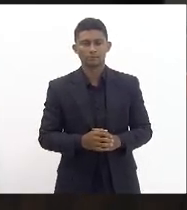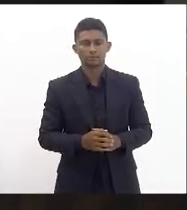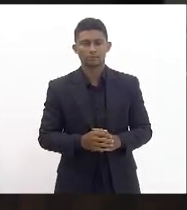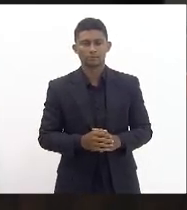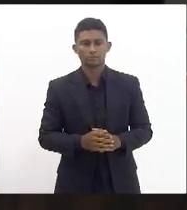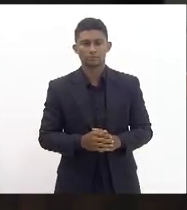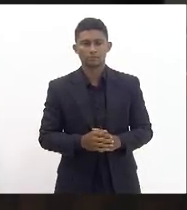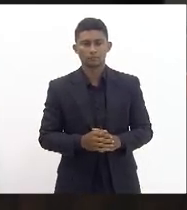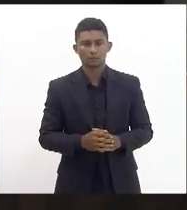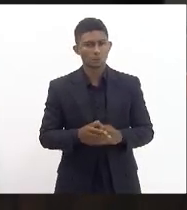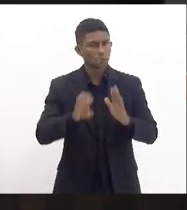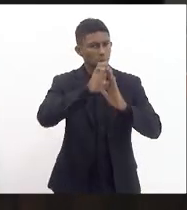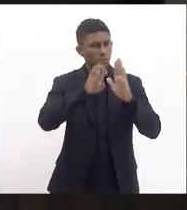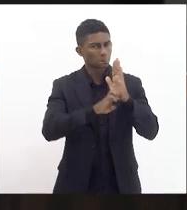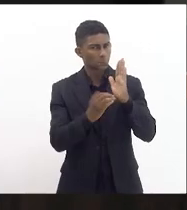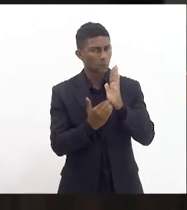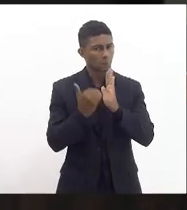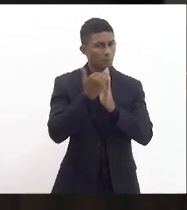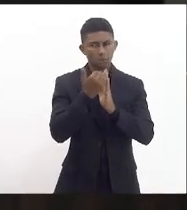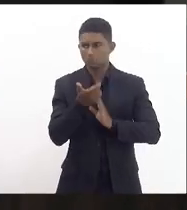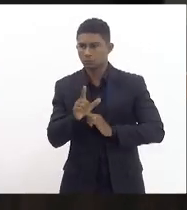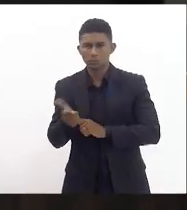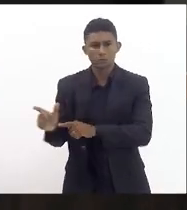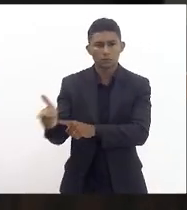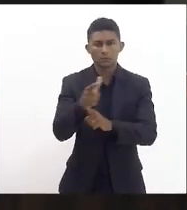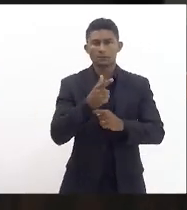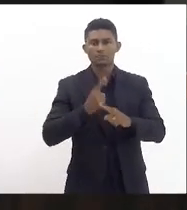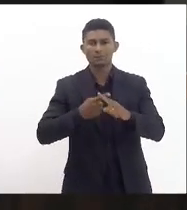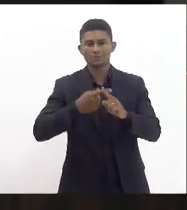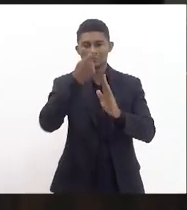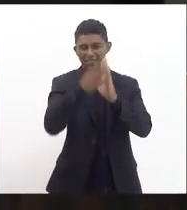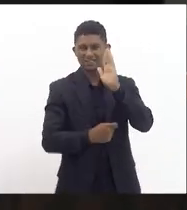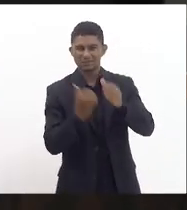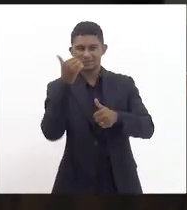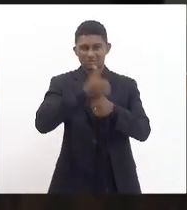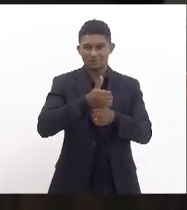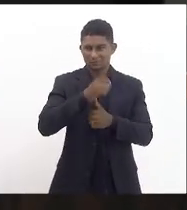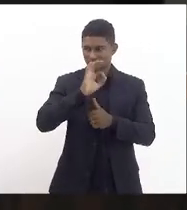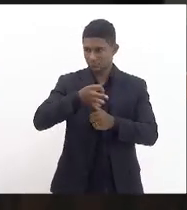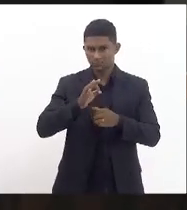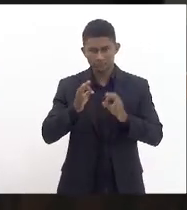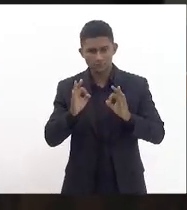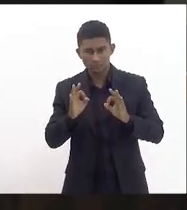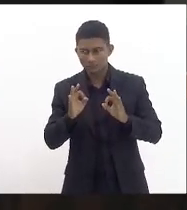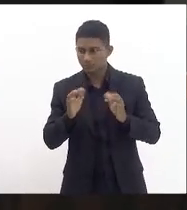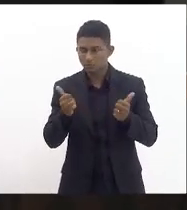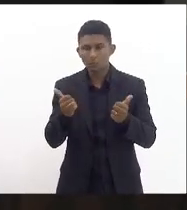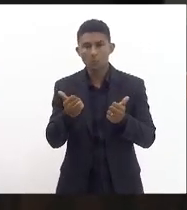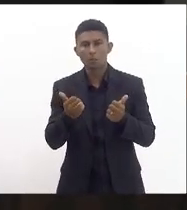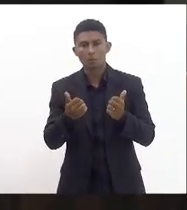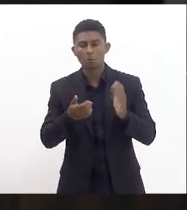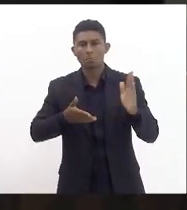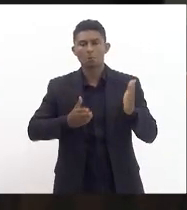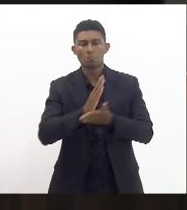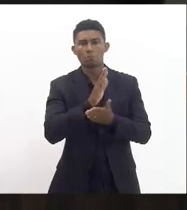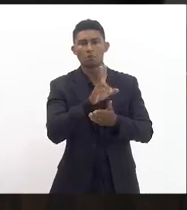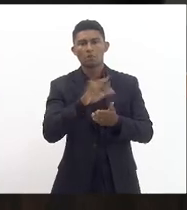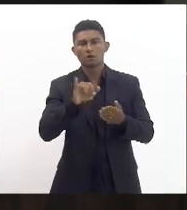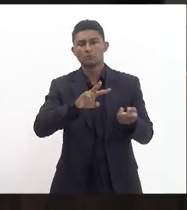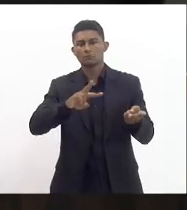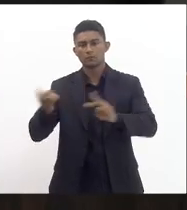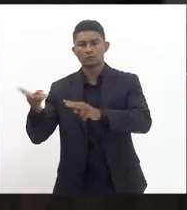Não tem mais emenda de redação, porque virou substitutivo, tá certo? Então, com aprovação, com redação final, vai ao autógrafo.